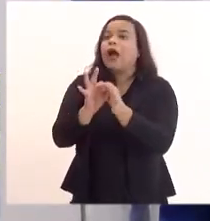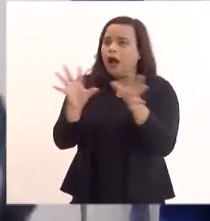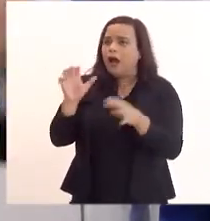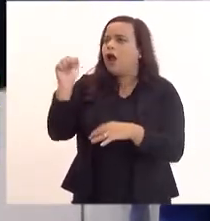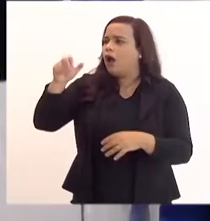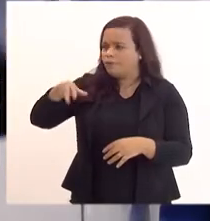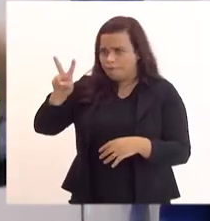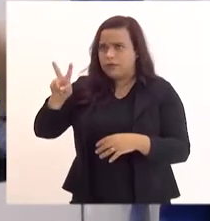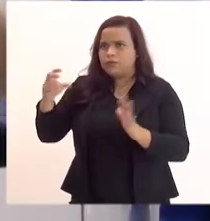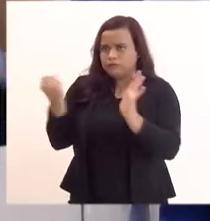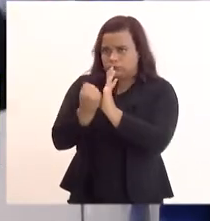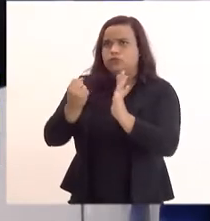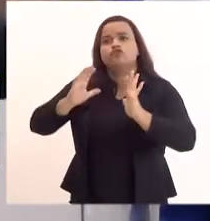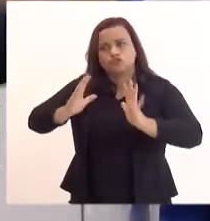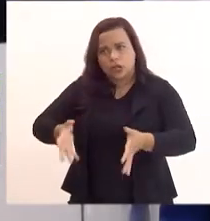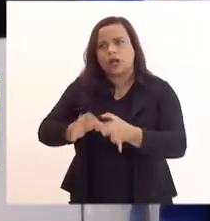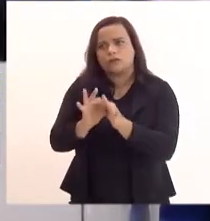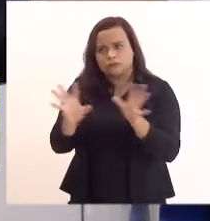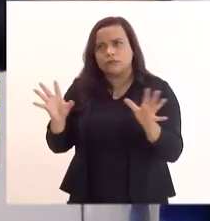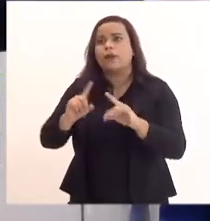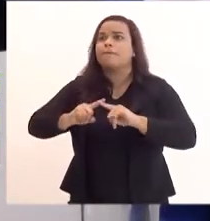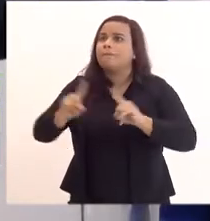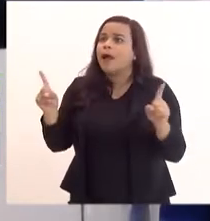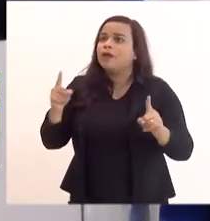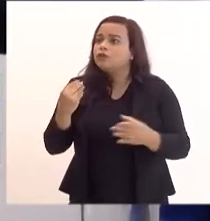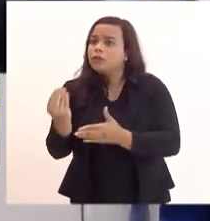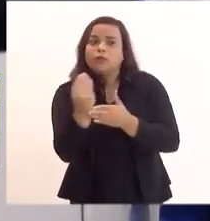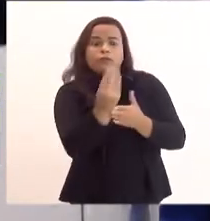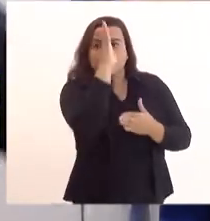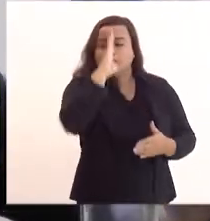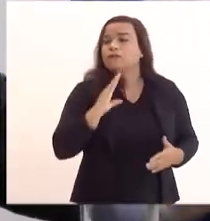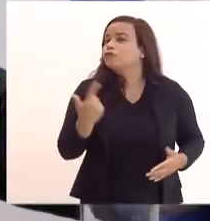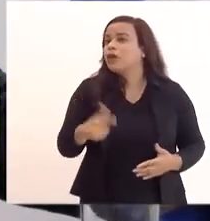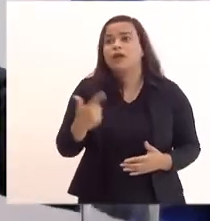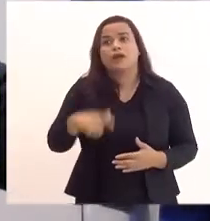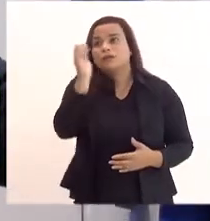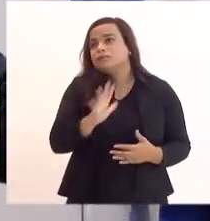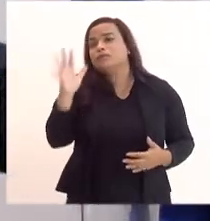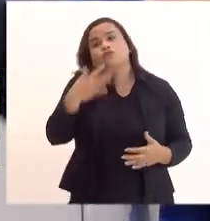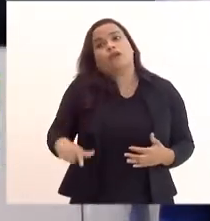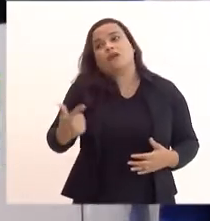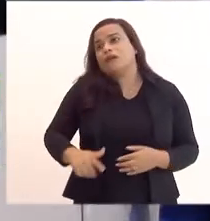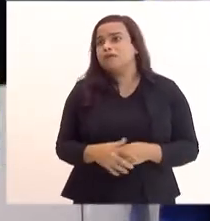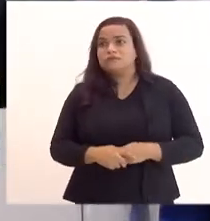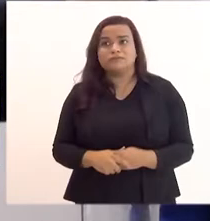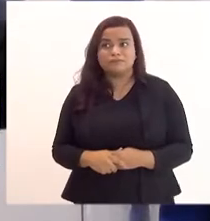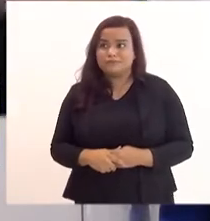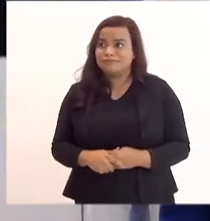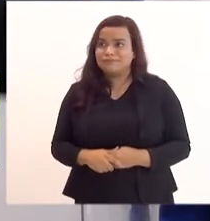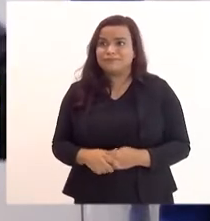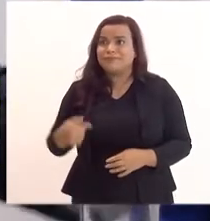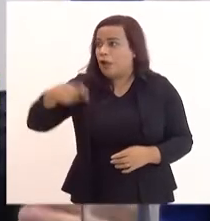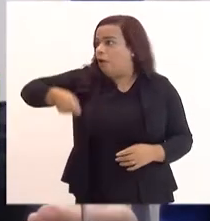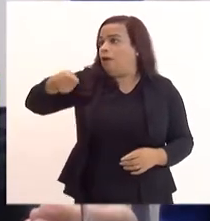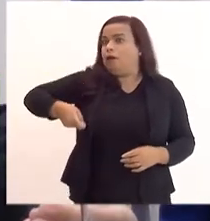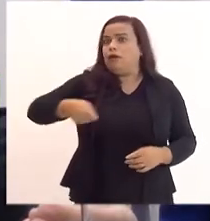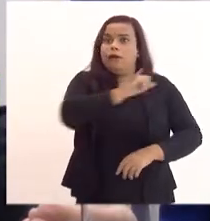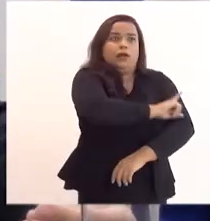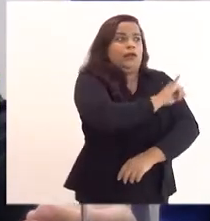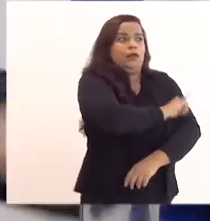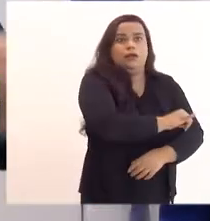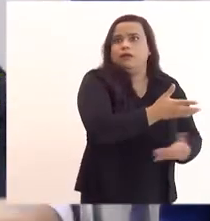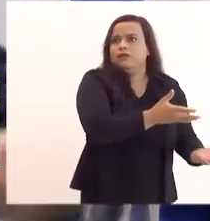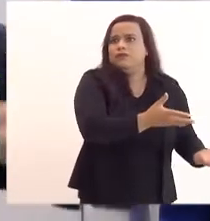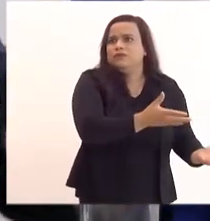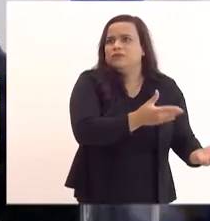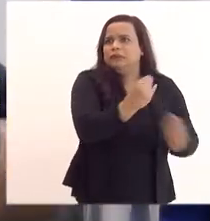Anvisa, sequer é distribuído gratuitamente no país. E eu obrigo o Estado. Por quê? Porque não tem produção.